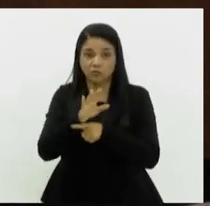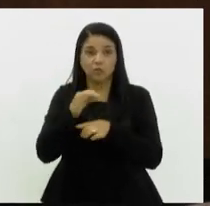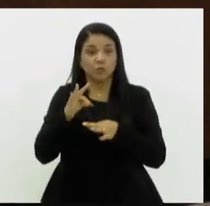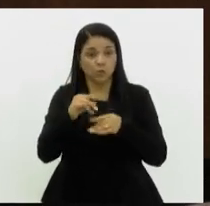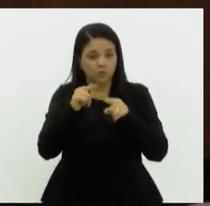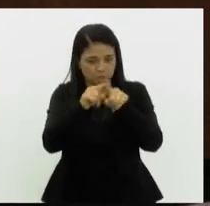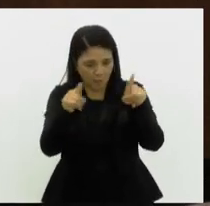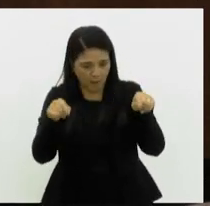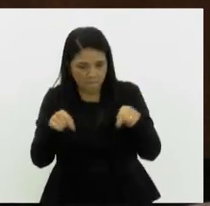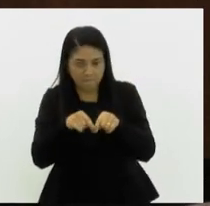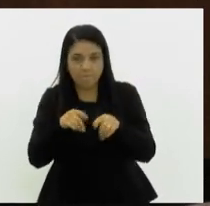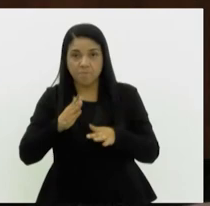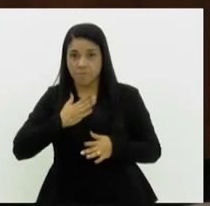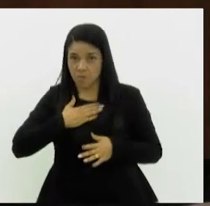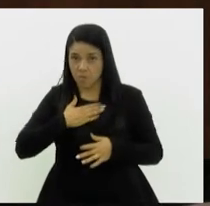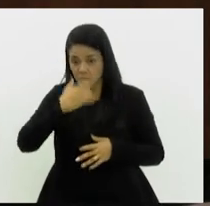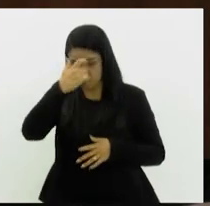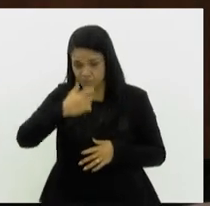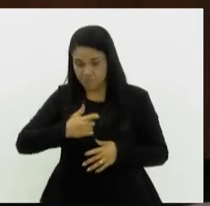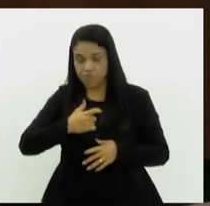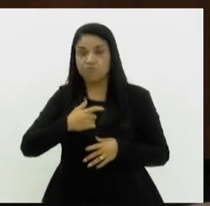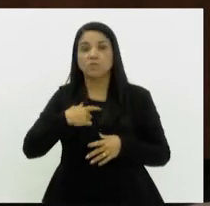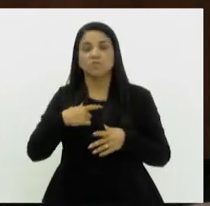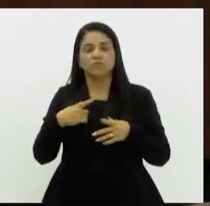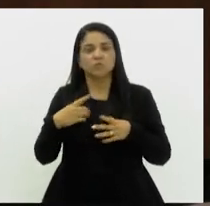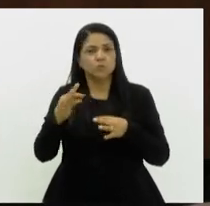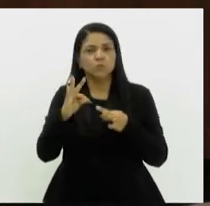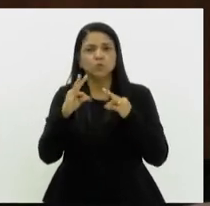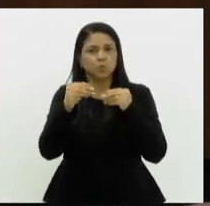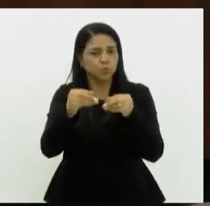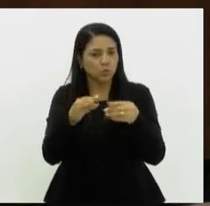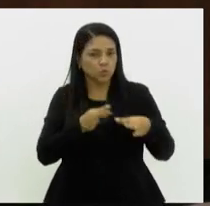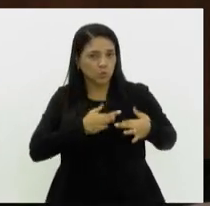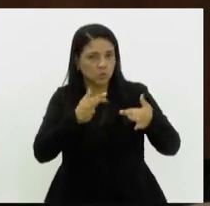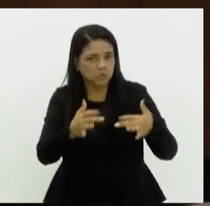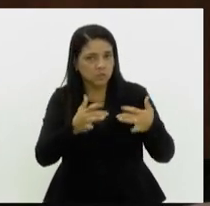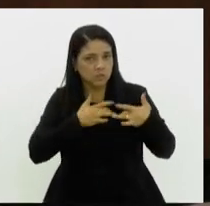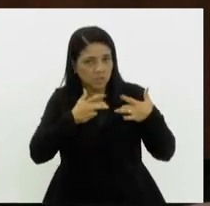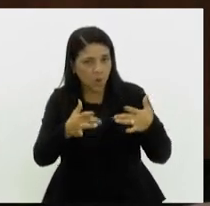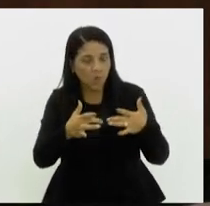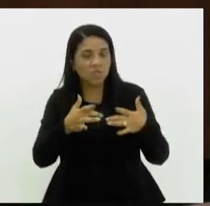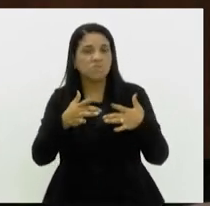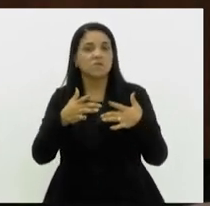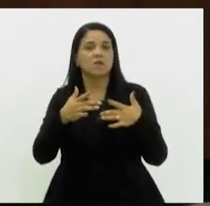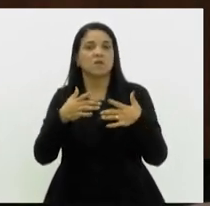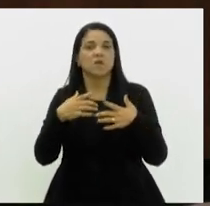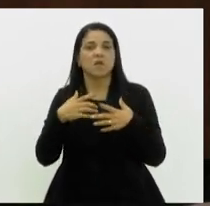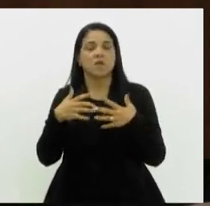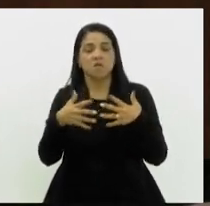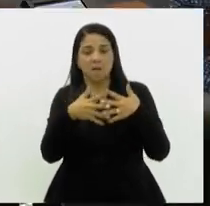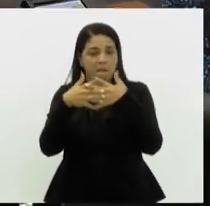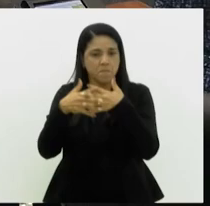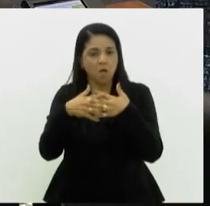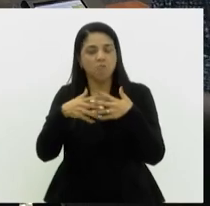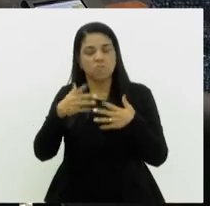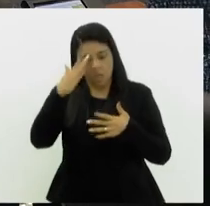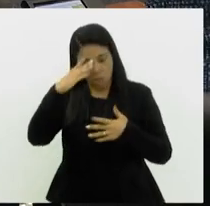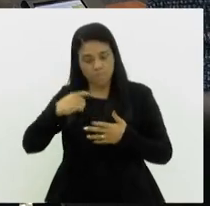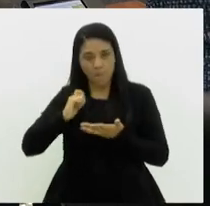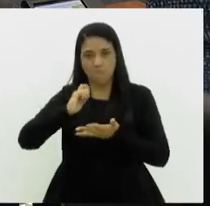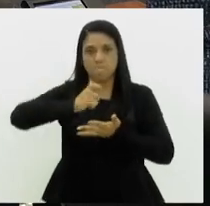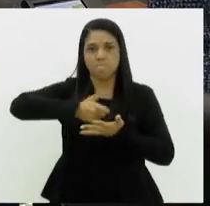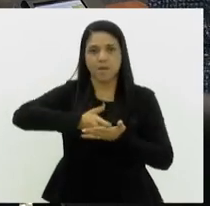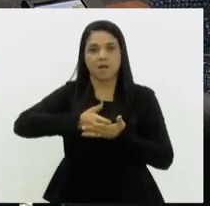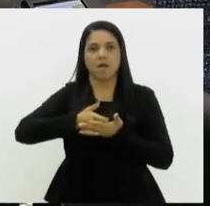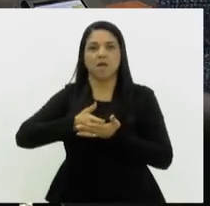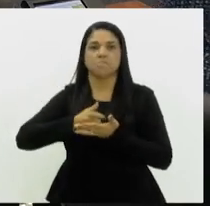gabinete, eu pessoalmente vou fazer chegar ao povo do Rio Grande do Sul através de frete que fica por minha conta. Obrigado, presidente.